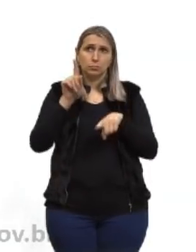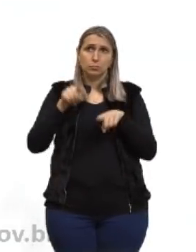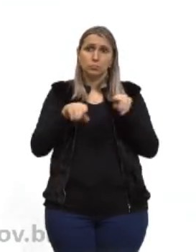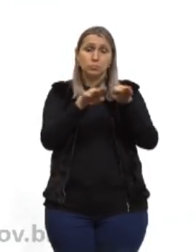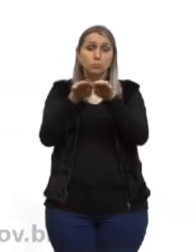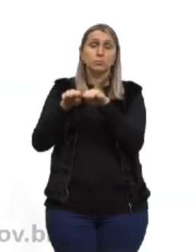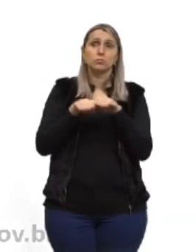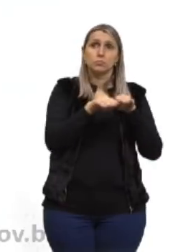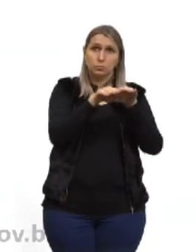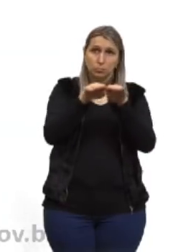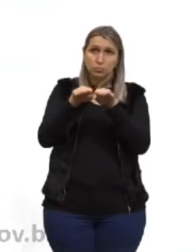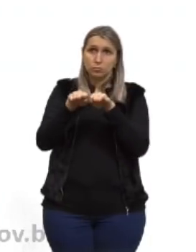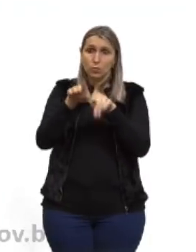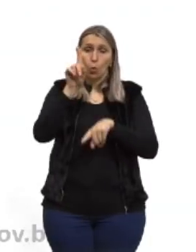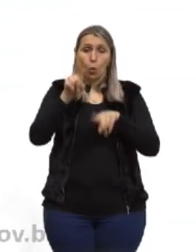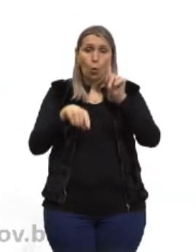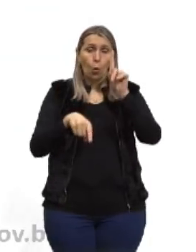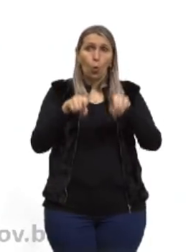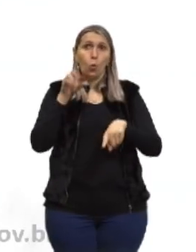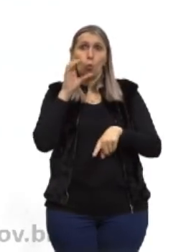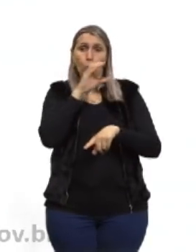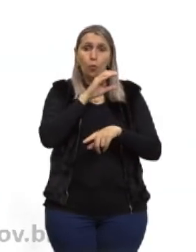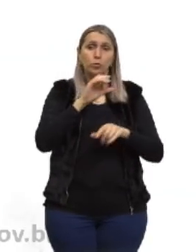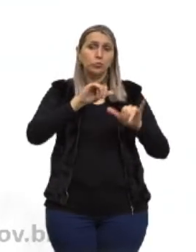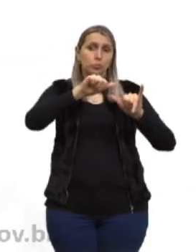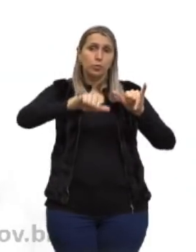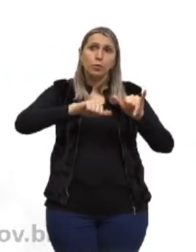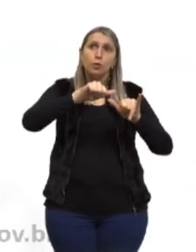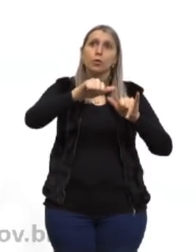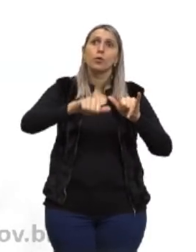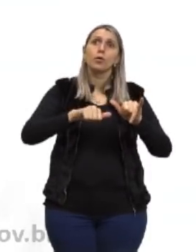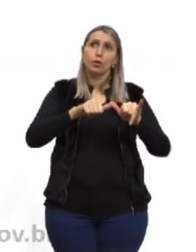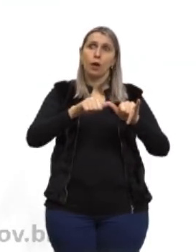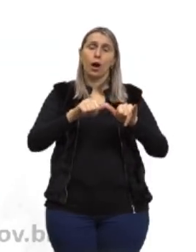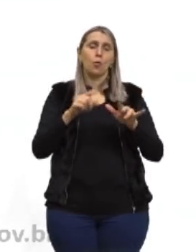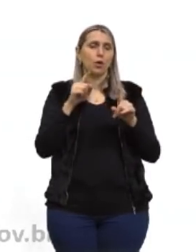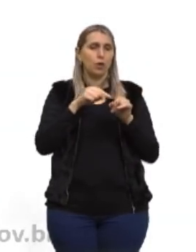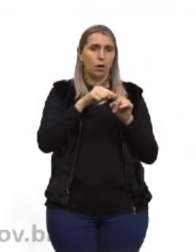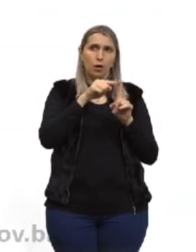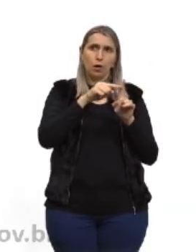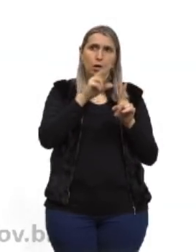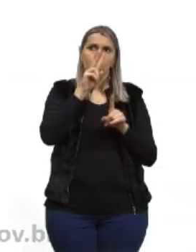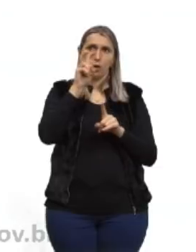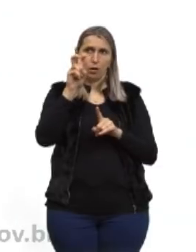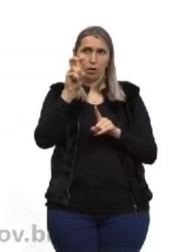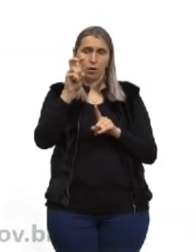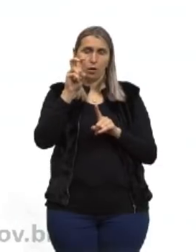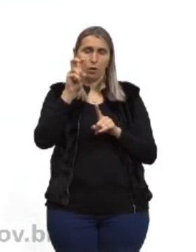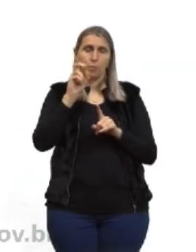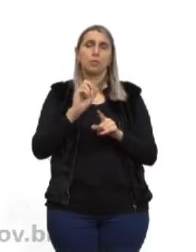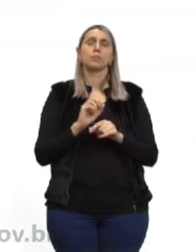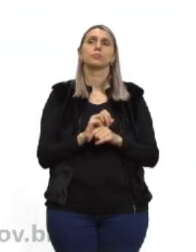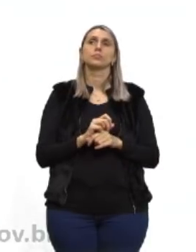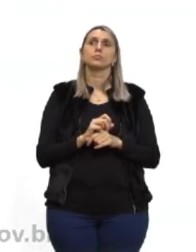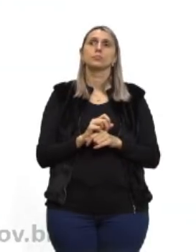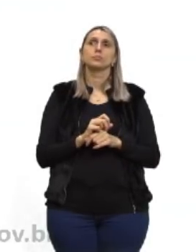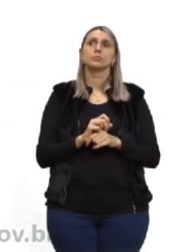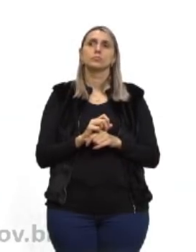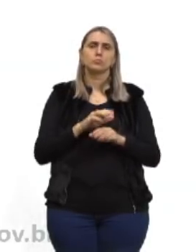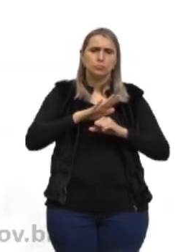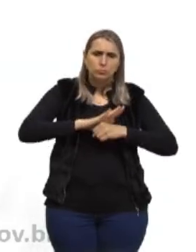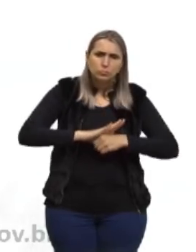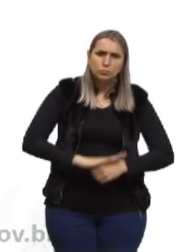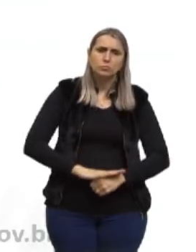ah negão é usada quando a entalpia de uma reação e determinada a uma temperatura de 25 graus celsius e